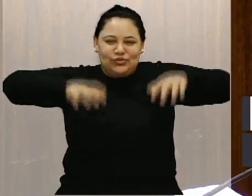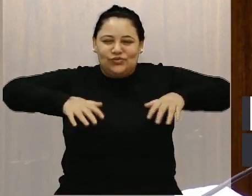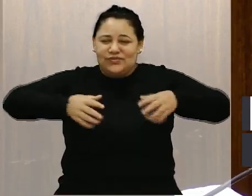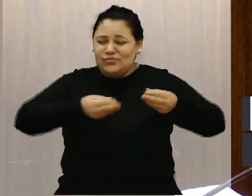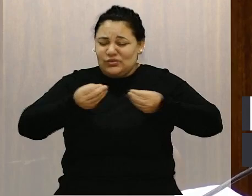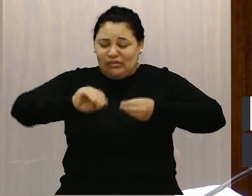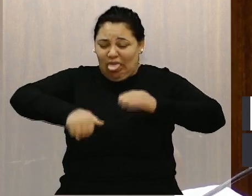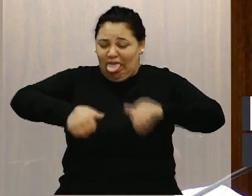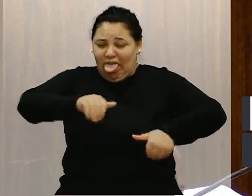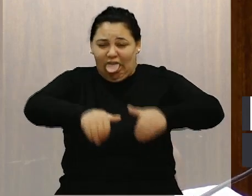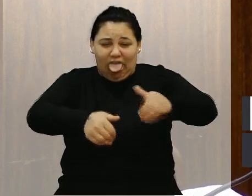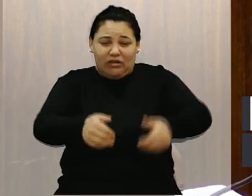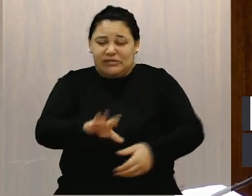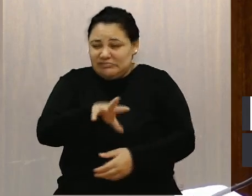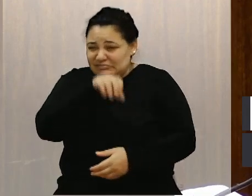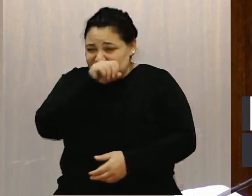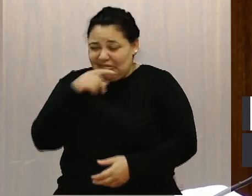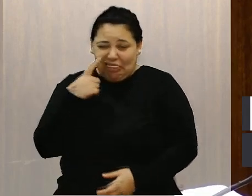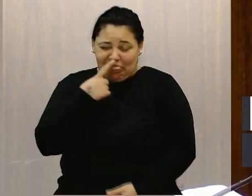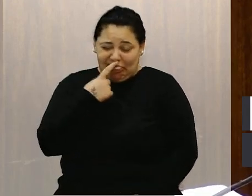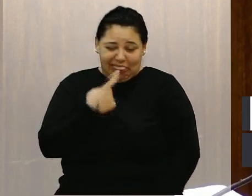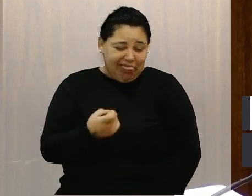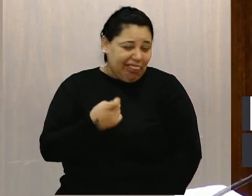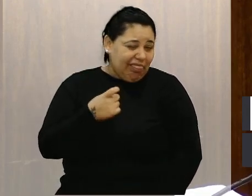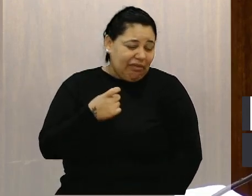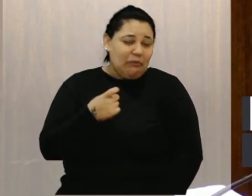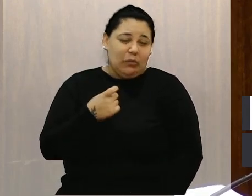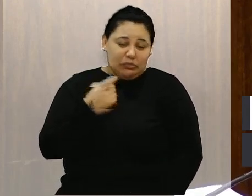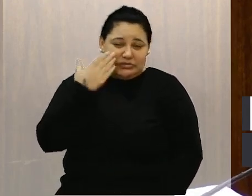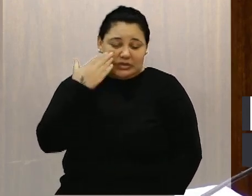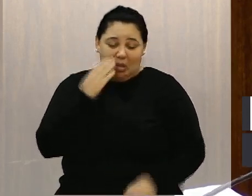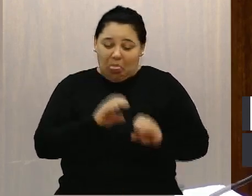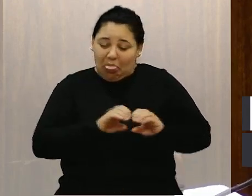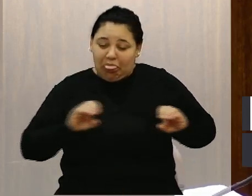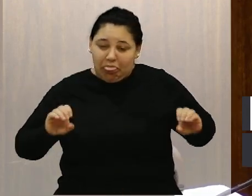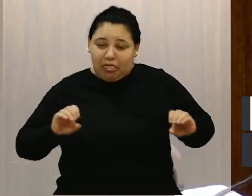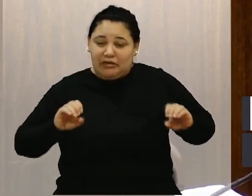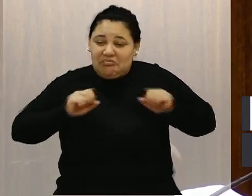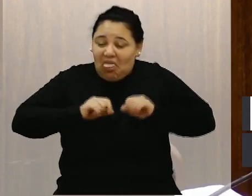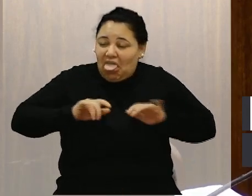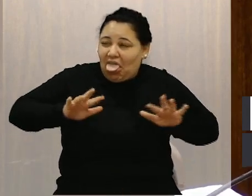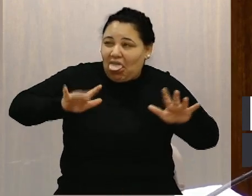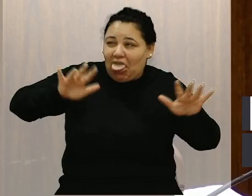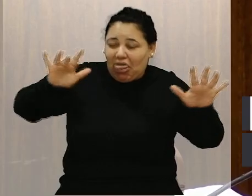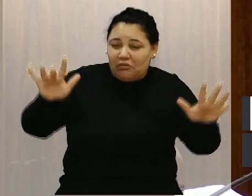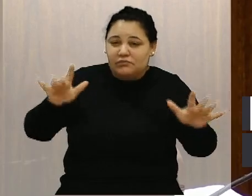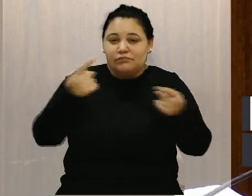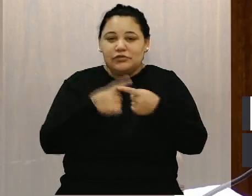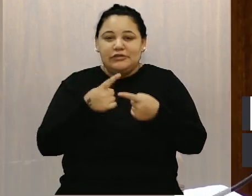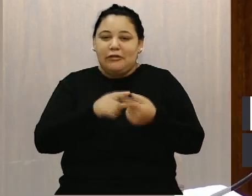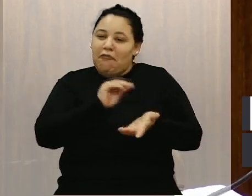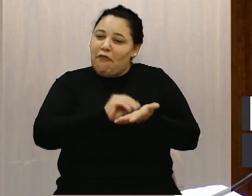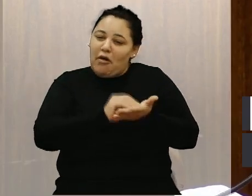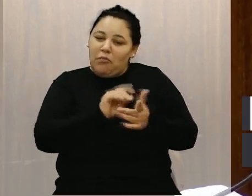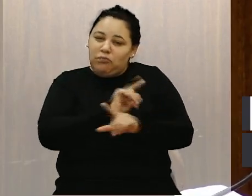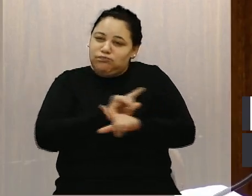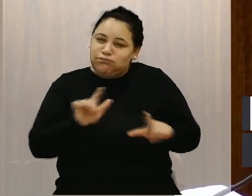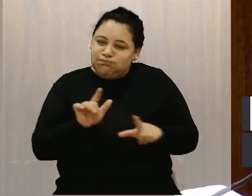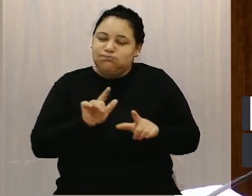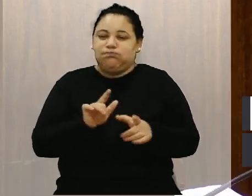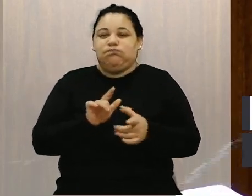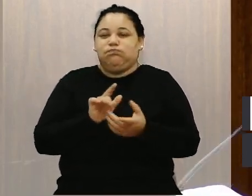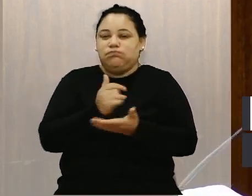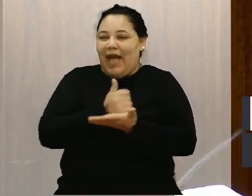criou, o cheiro de esgoto se espalhou em vários locais, porque não tem o saneamento básico, mas o